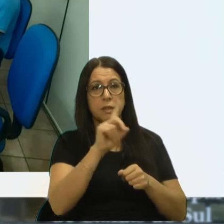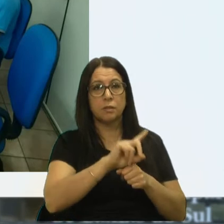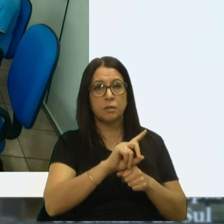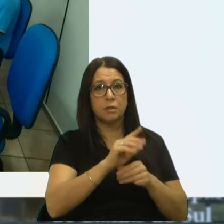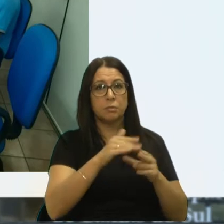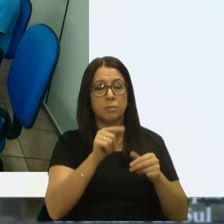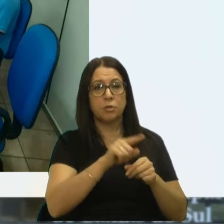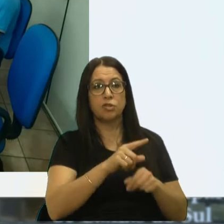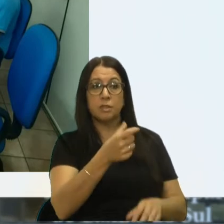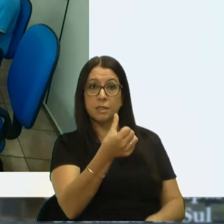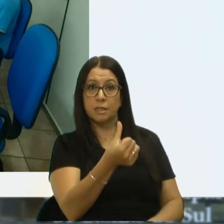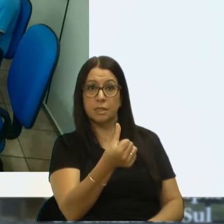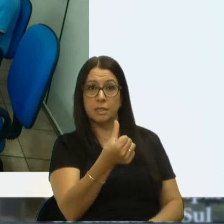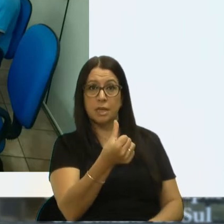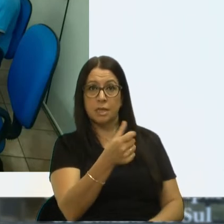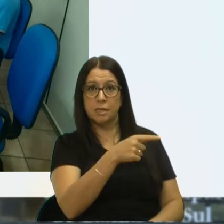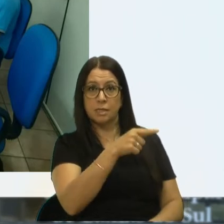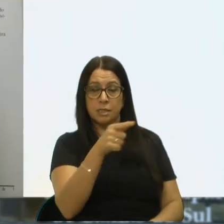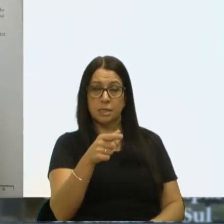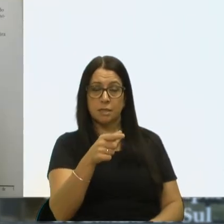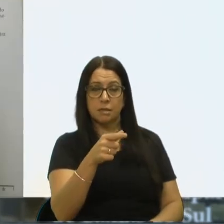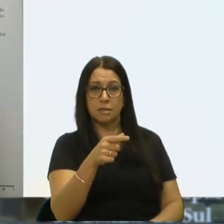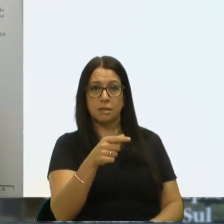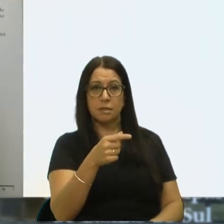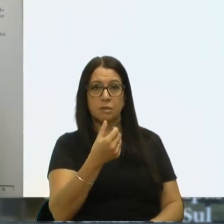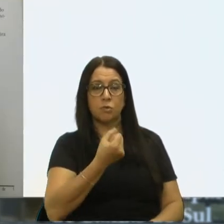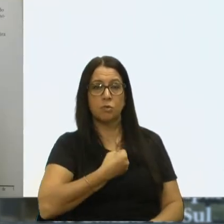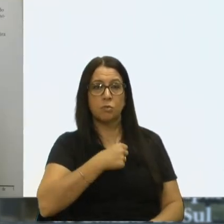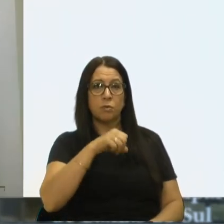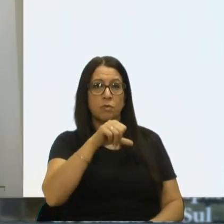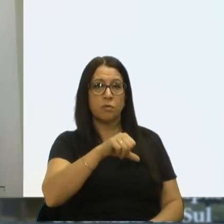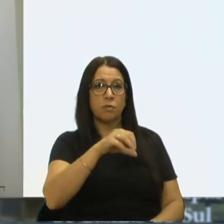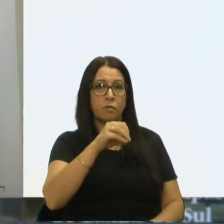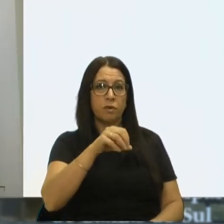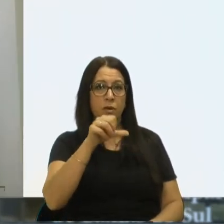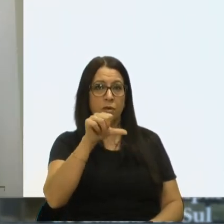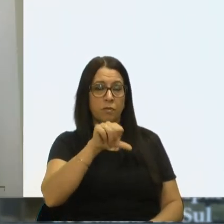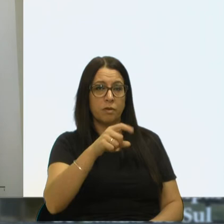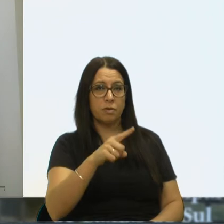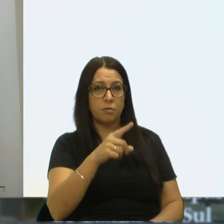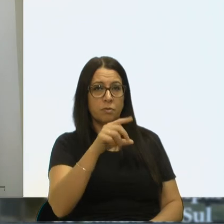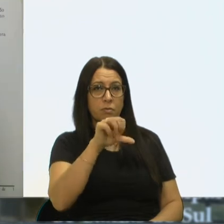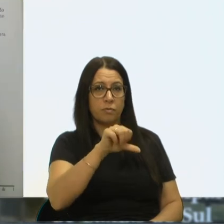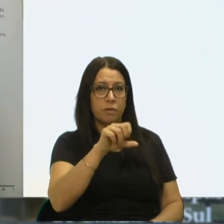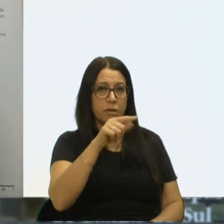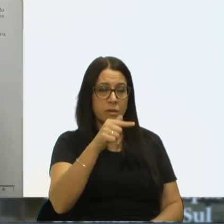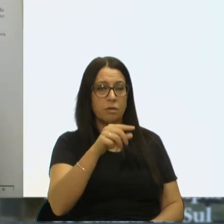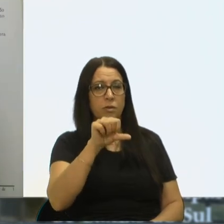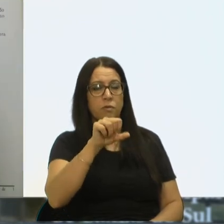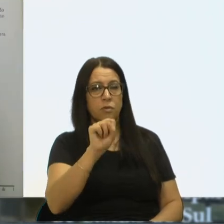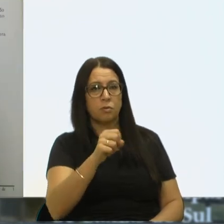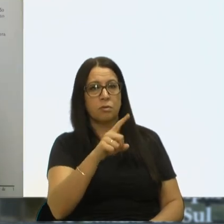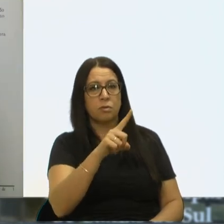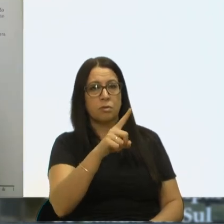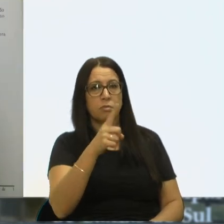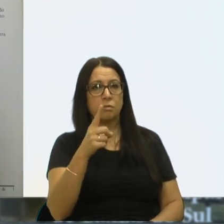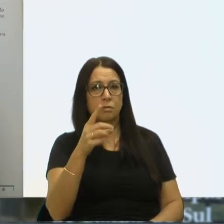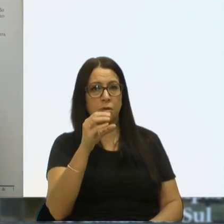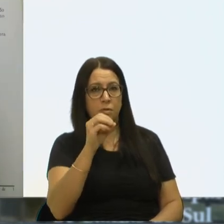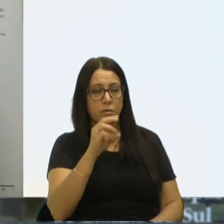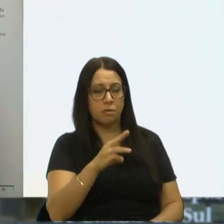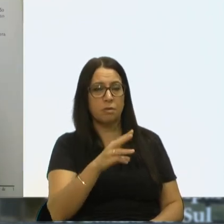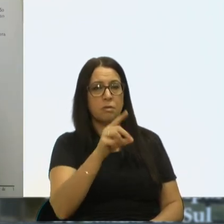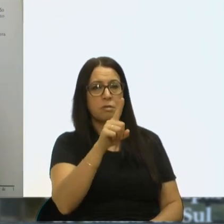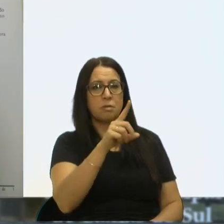solicitação de 6. A indicação número 90, 91, 97, 98, 103,